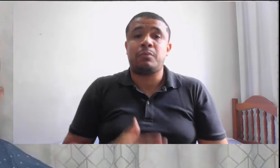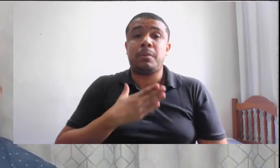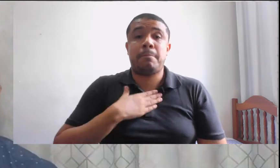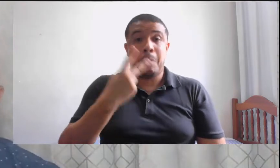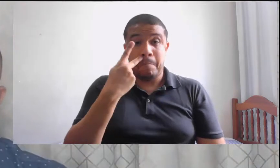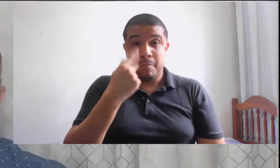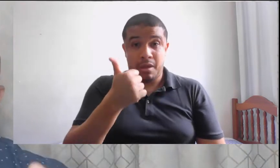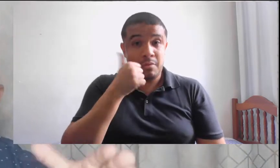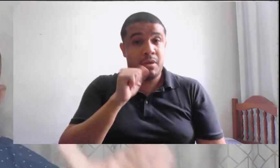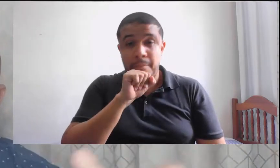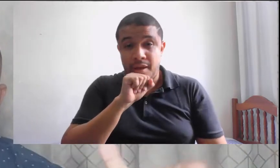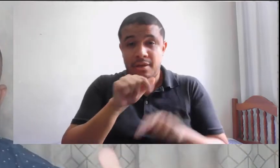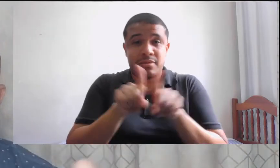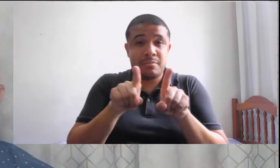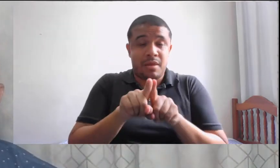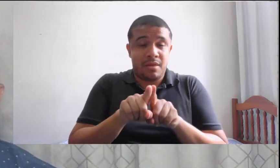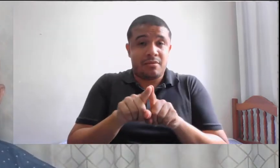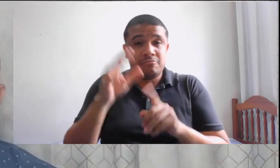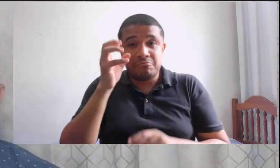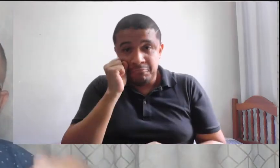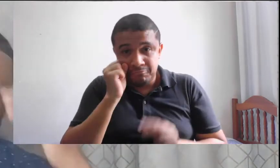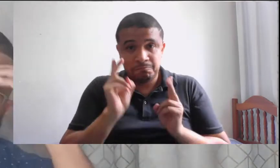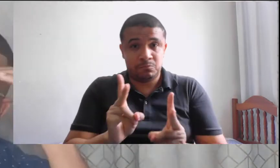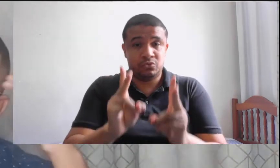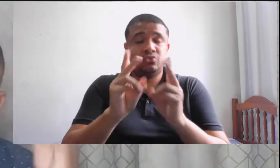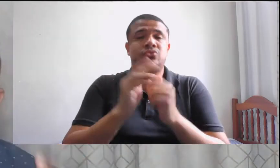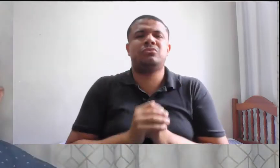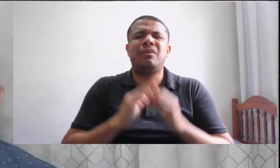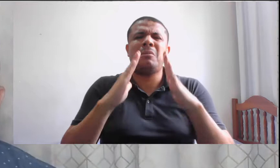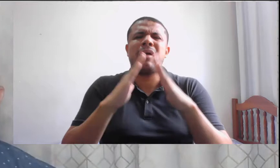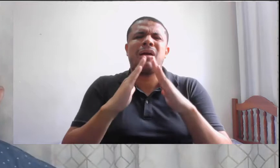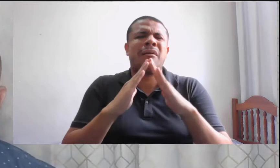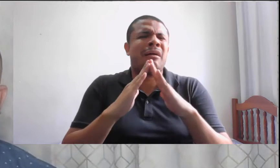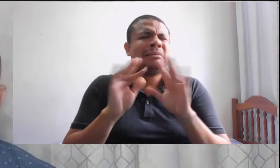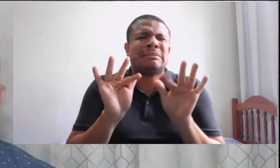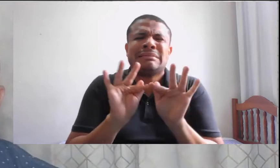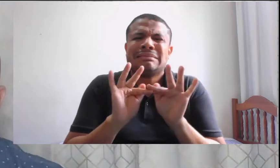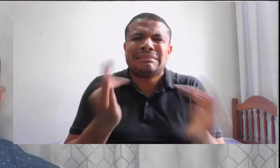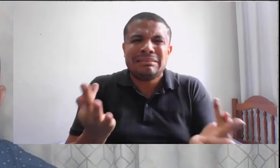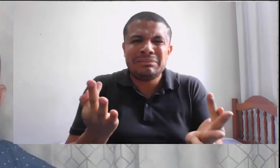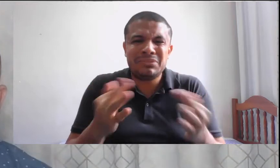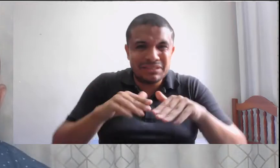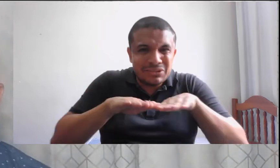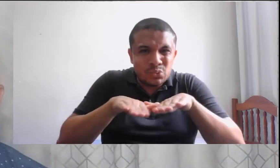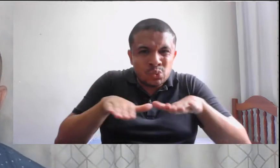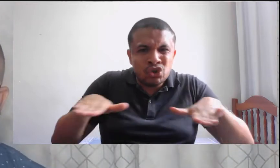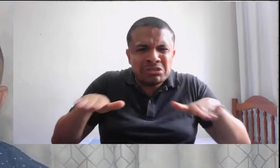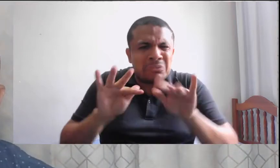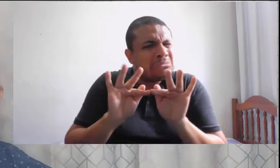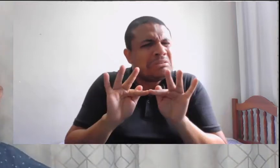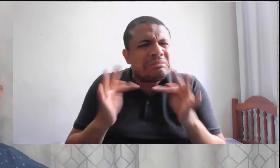E meus pais também, nesse mesmo quarto, uma casa muito simples, de chão batido.